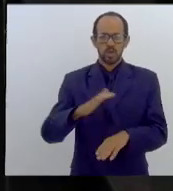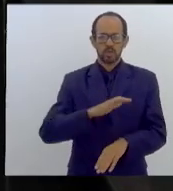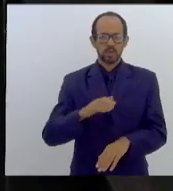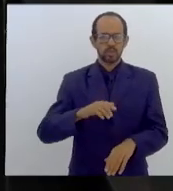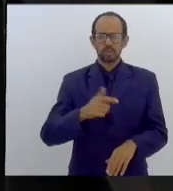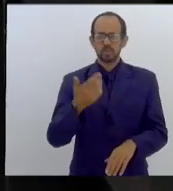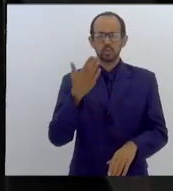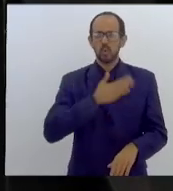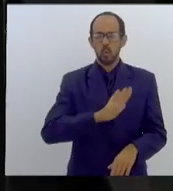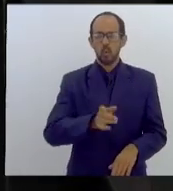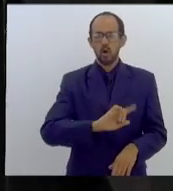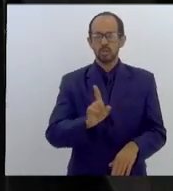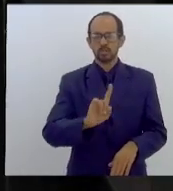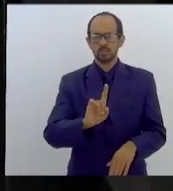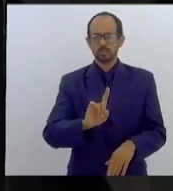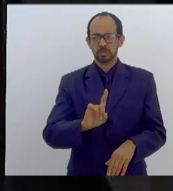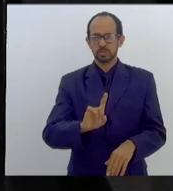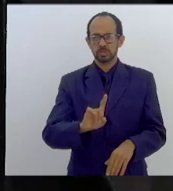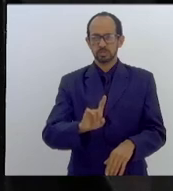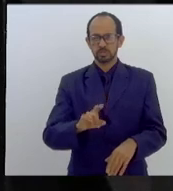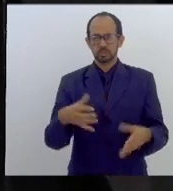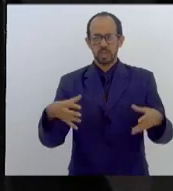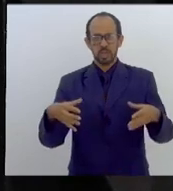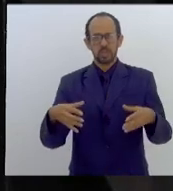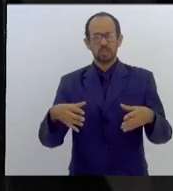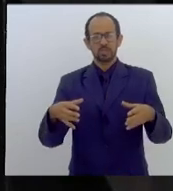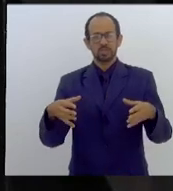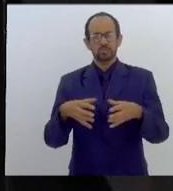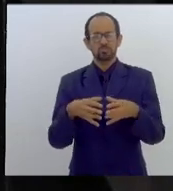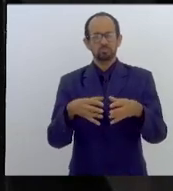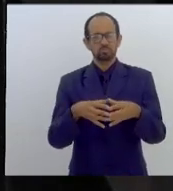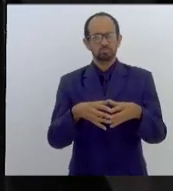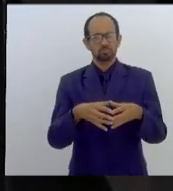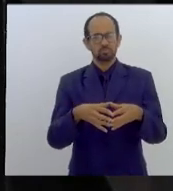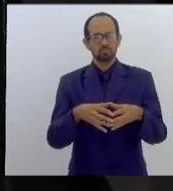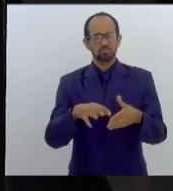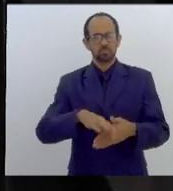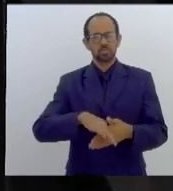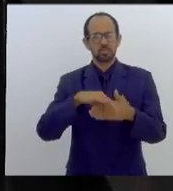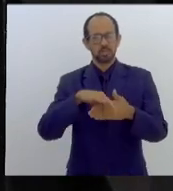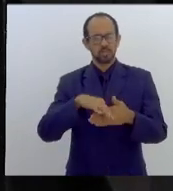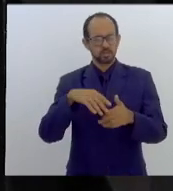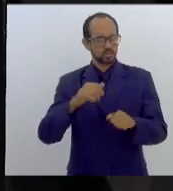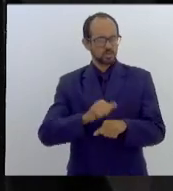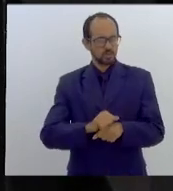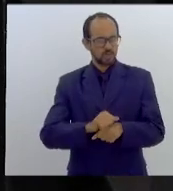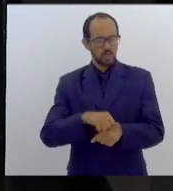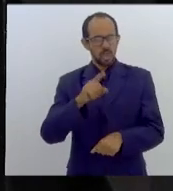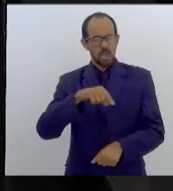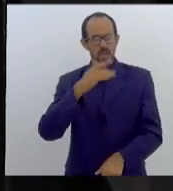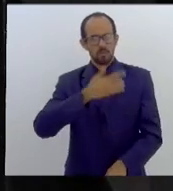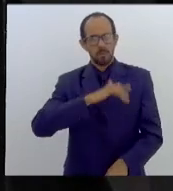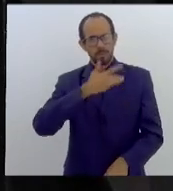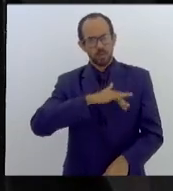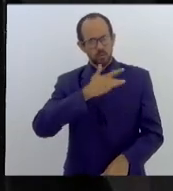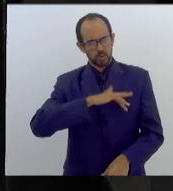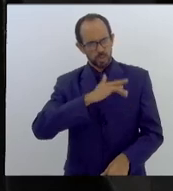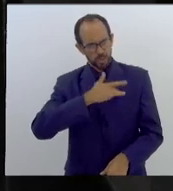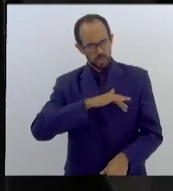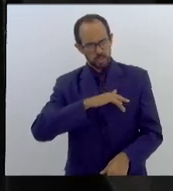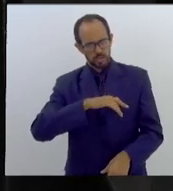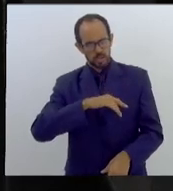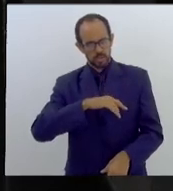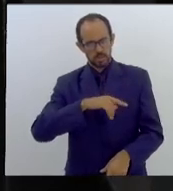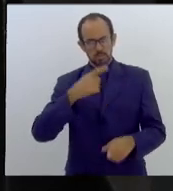colegiados. Ele vou concluir agora. Ele detesta a colegialidade e é uma situação de penúria, é uma situação de pires